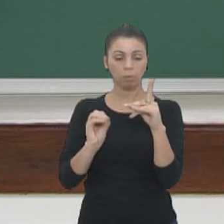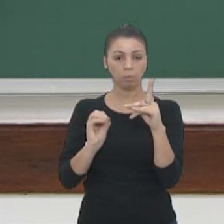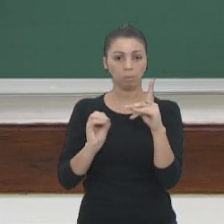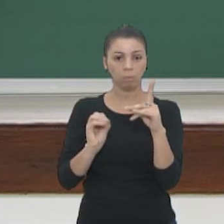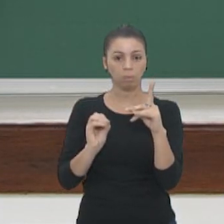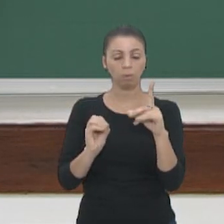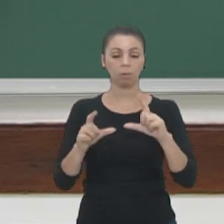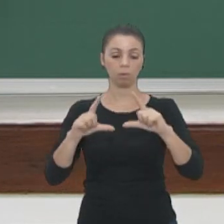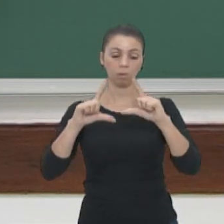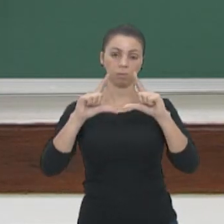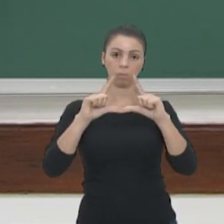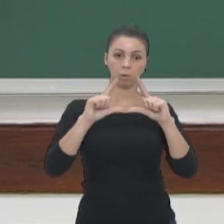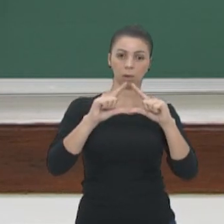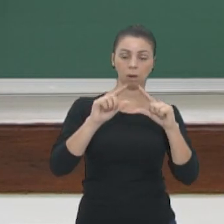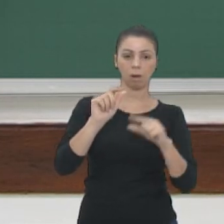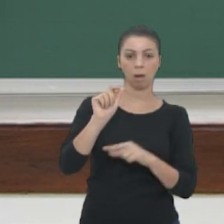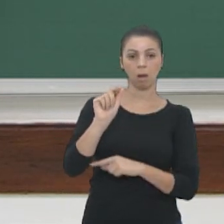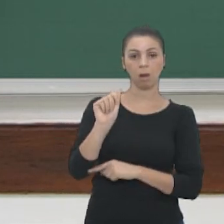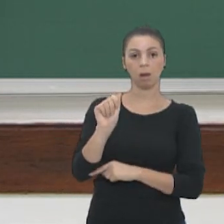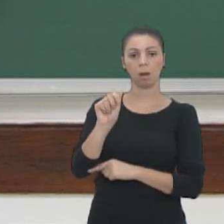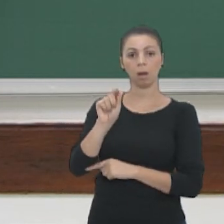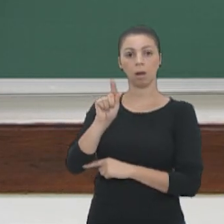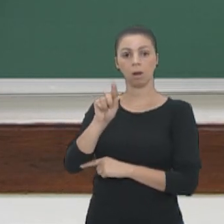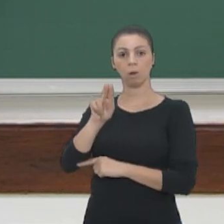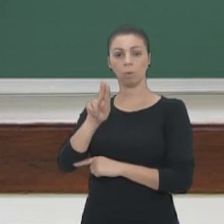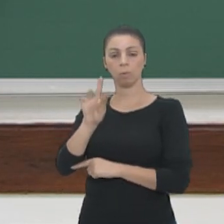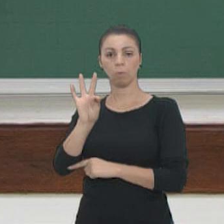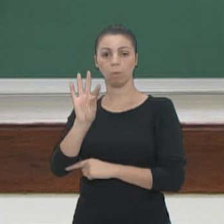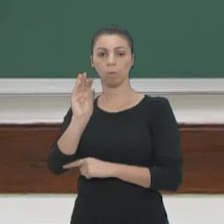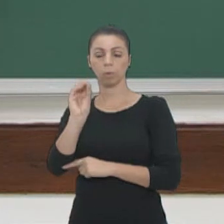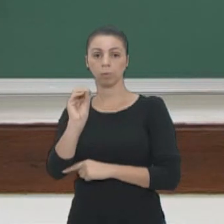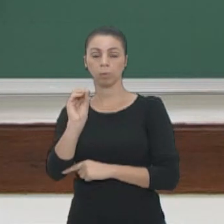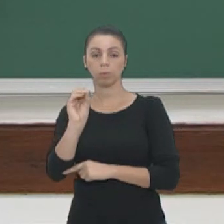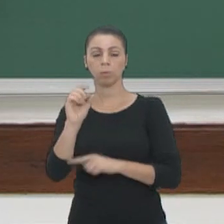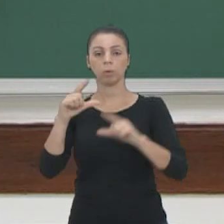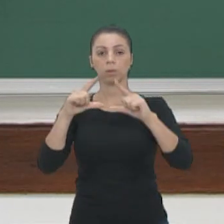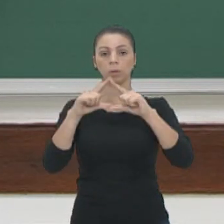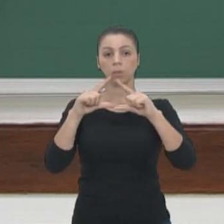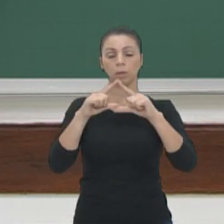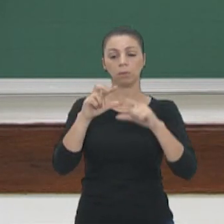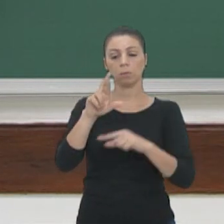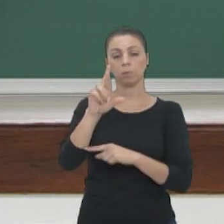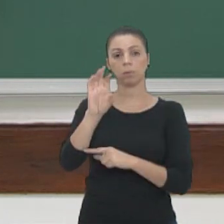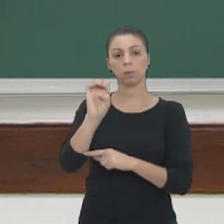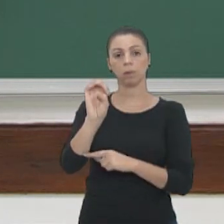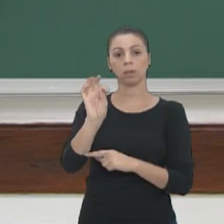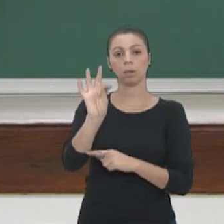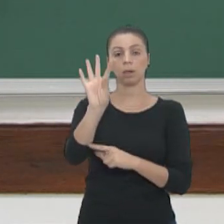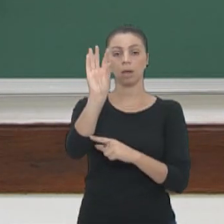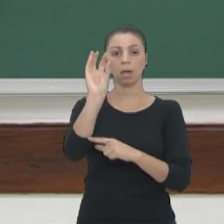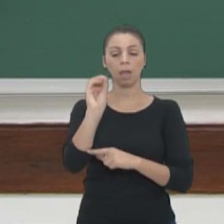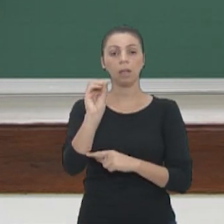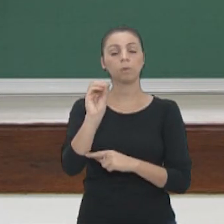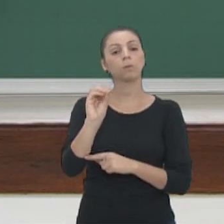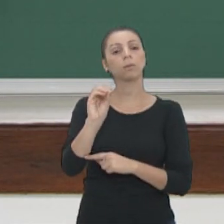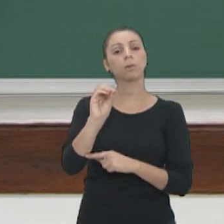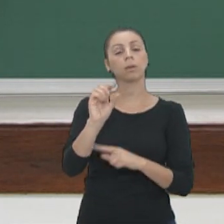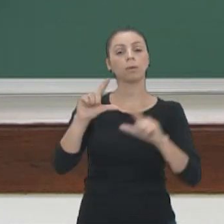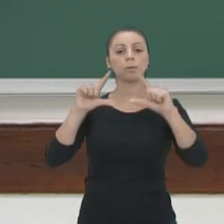tenho o triângulo agudo, o triângulo obtuso, o triângulo reto e eu ainda tenho